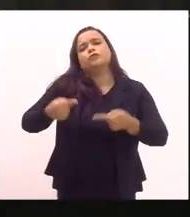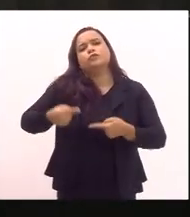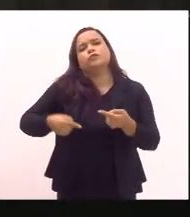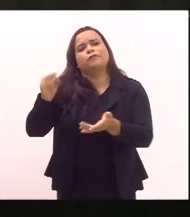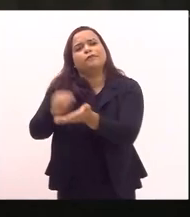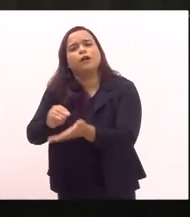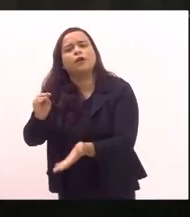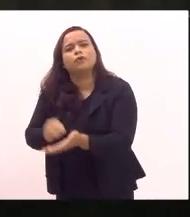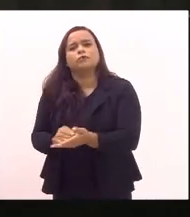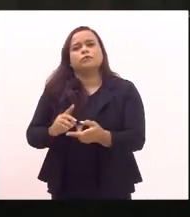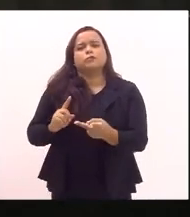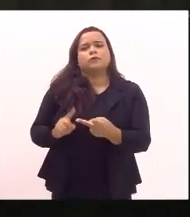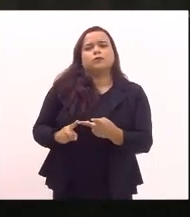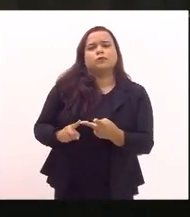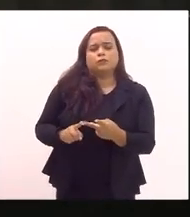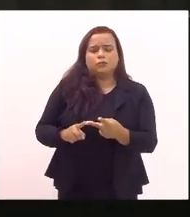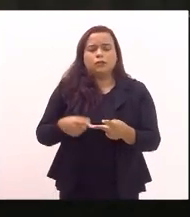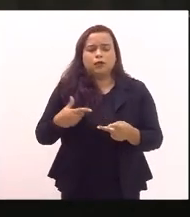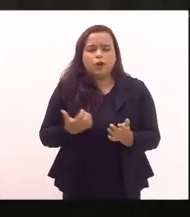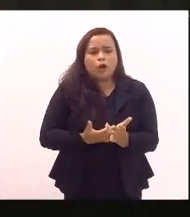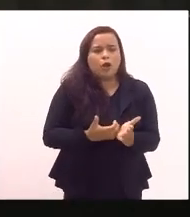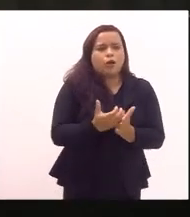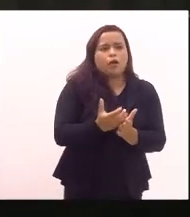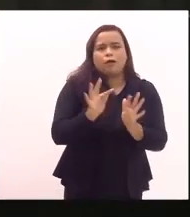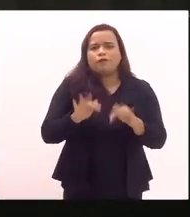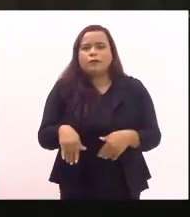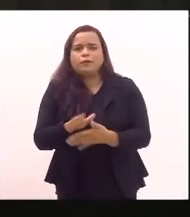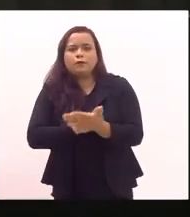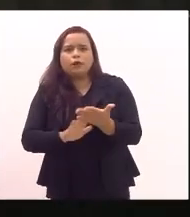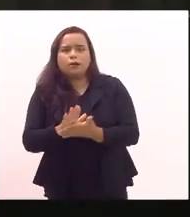a continuar duas e